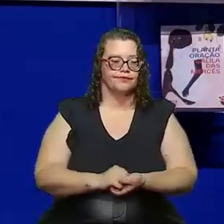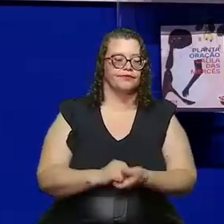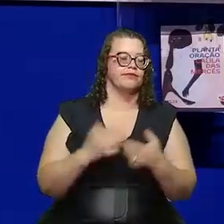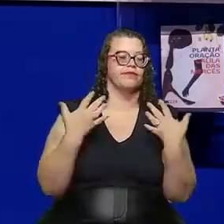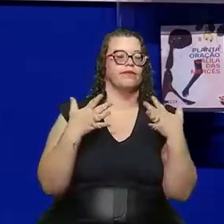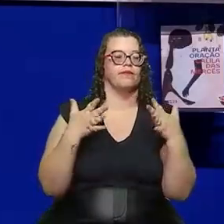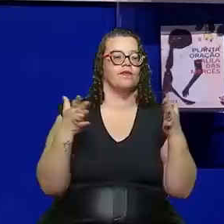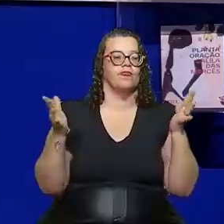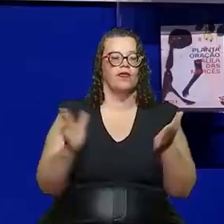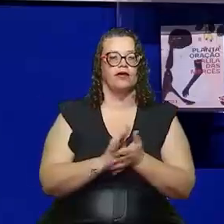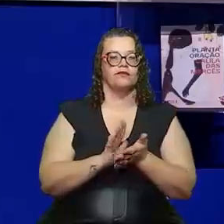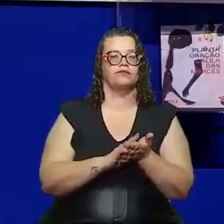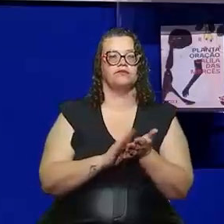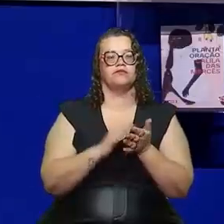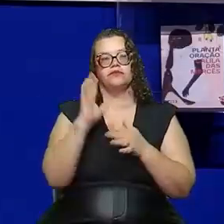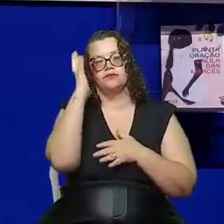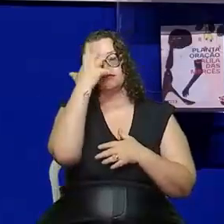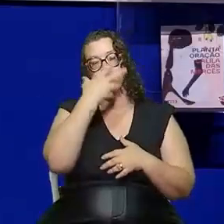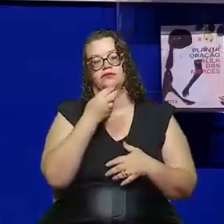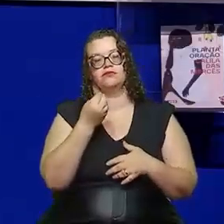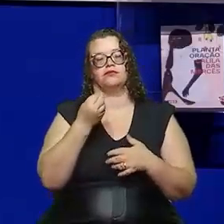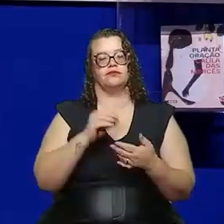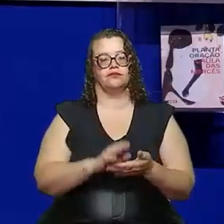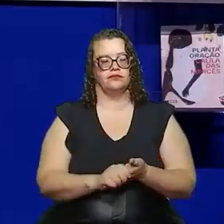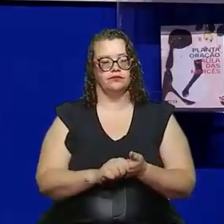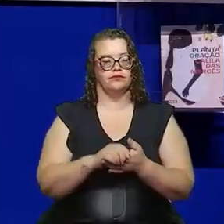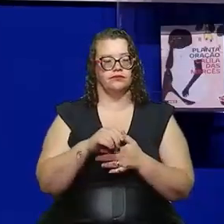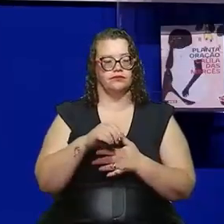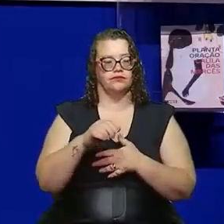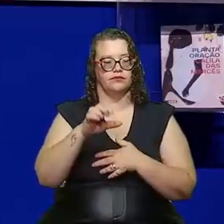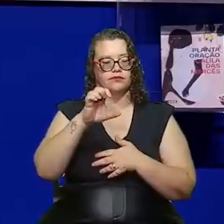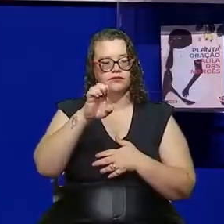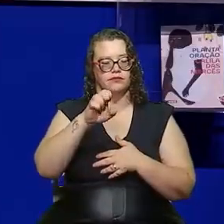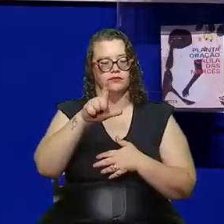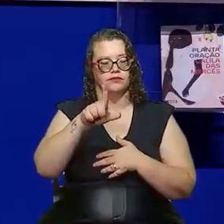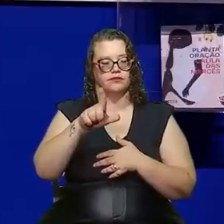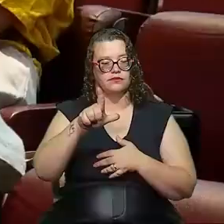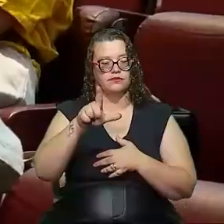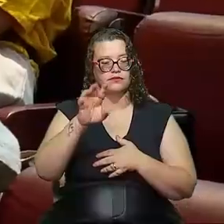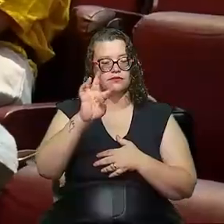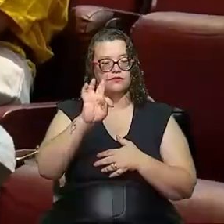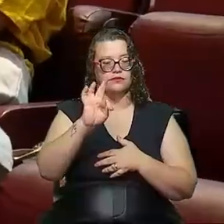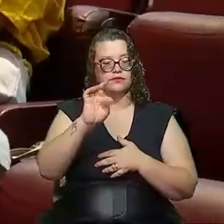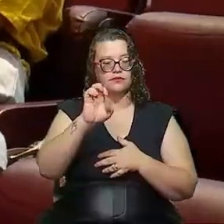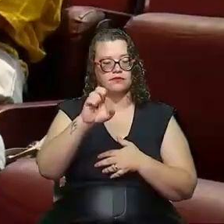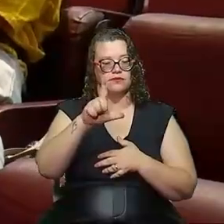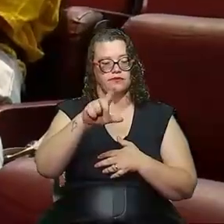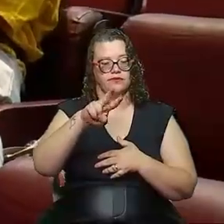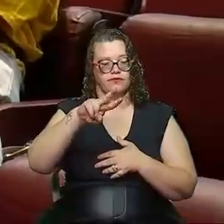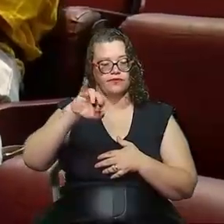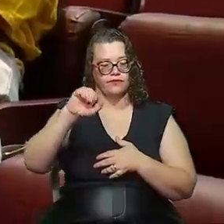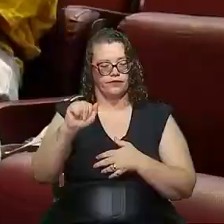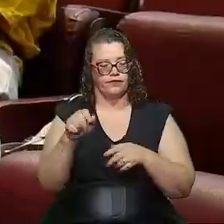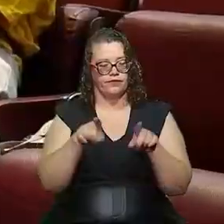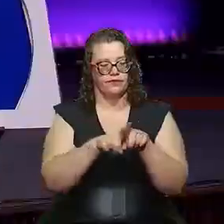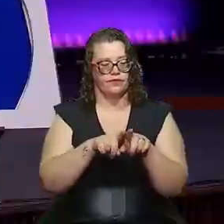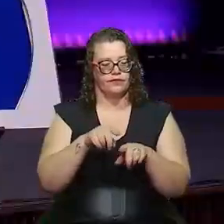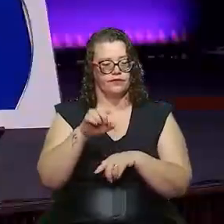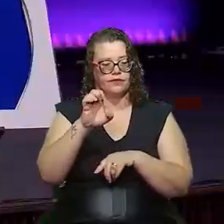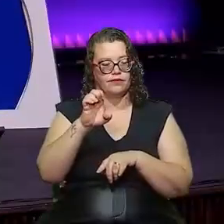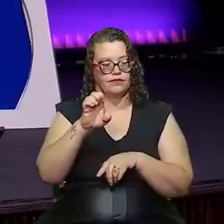Maravilha, que lindo. Viva a Etelvina e Isolina. Viva, viva nossas mais